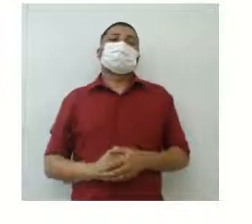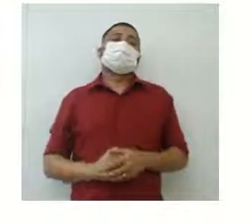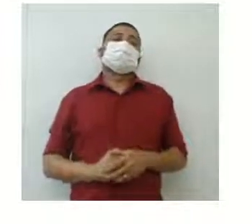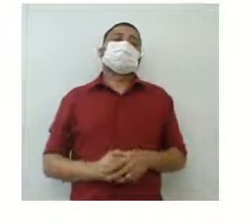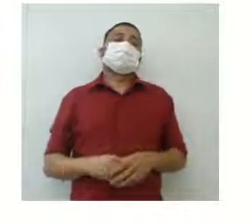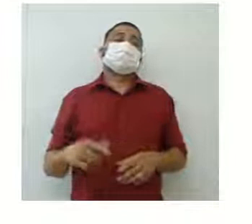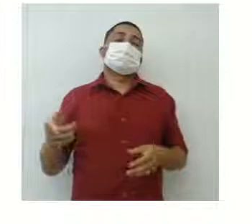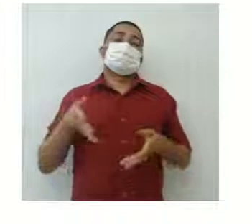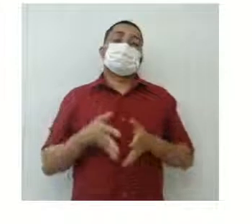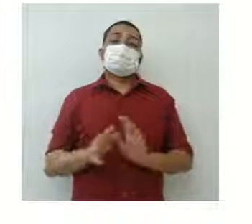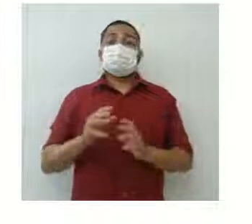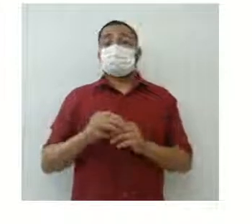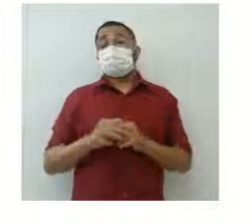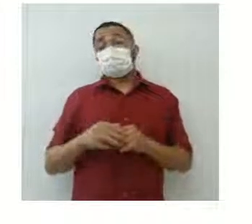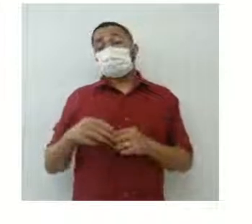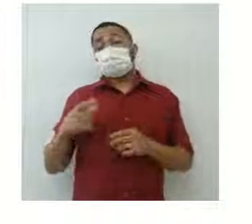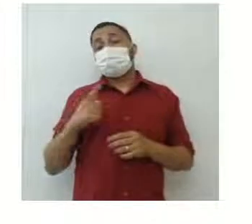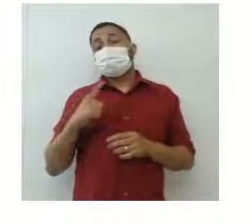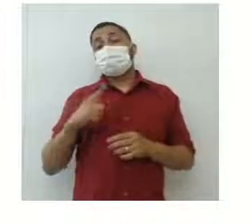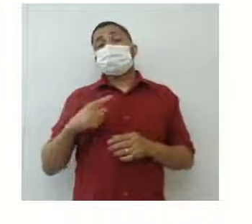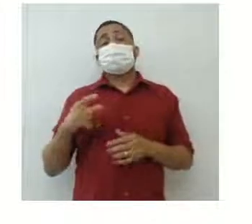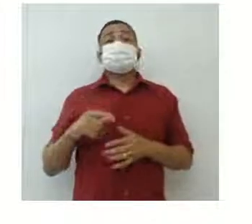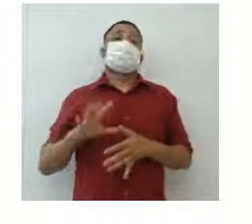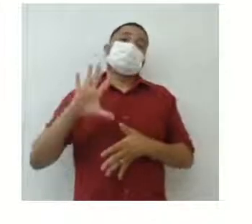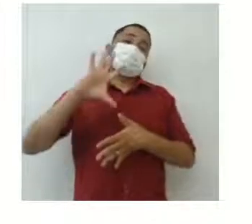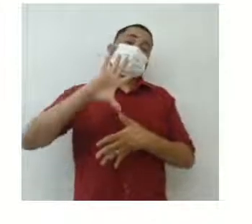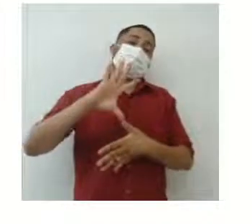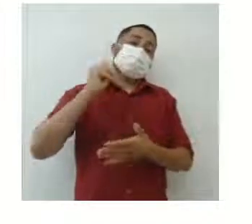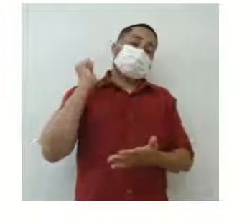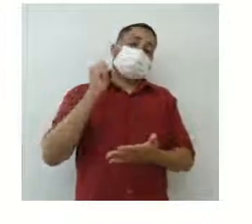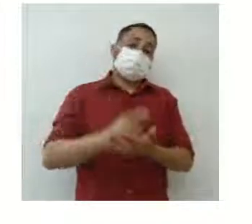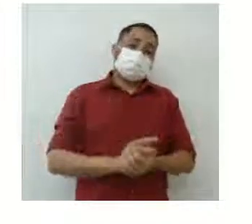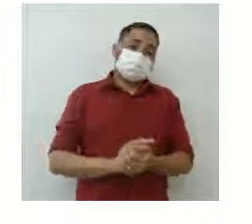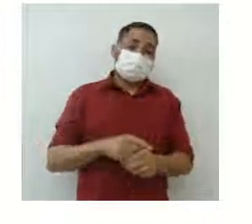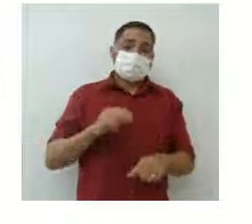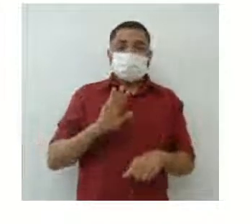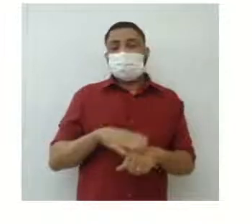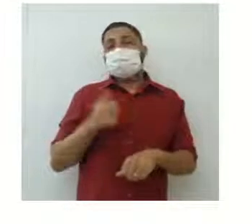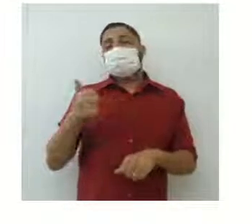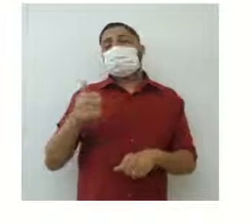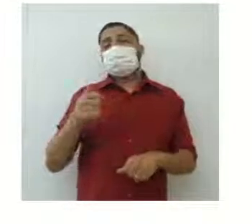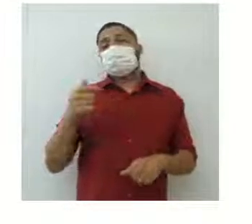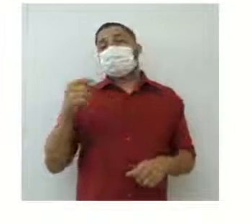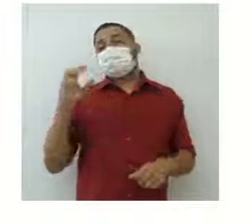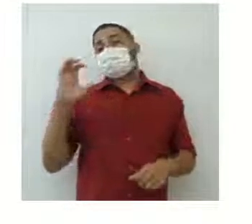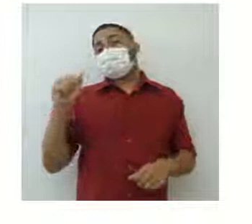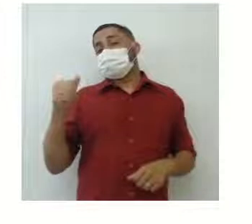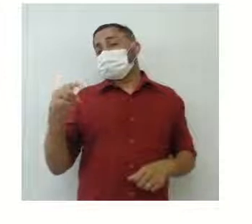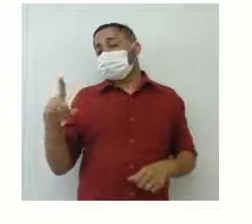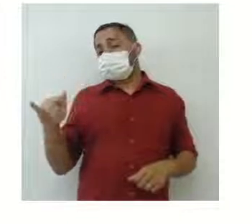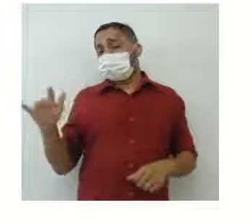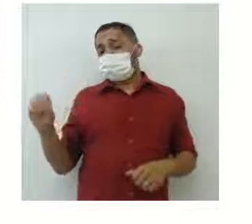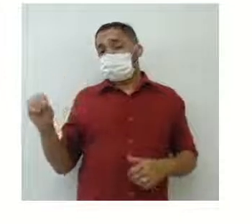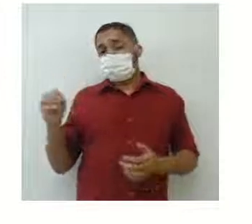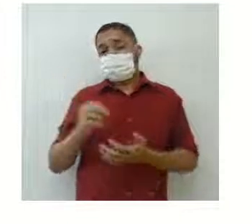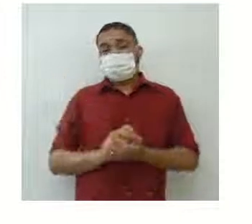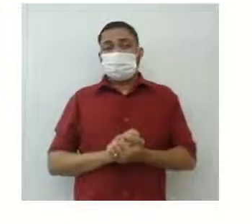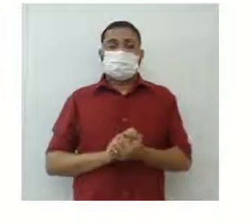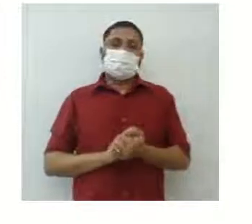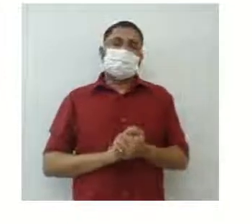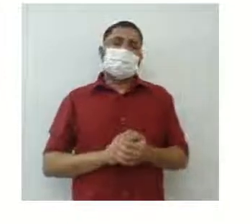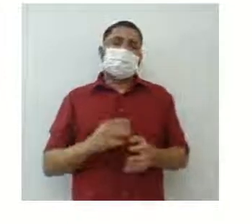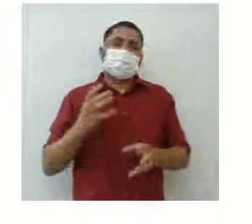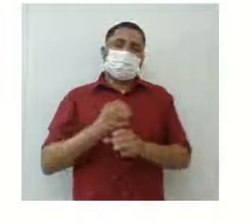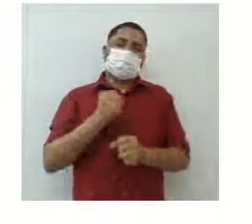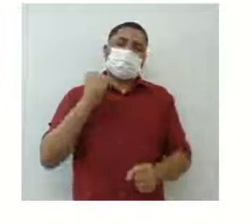da América, né? Eles comprassem, melhor seria a condição dos comerciantes para obterem